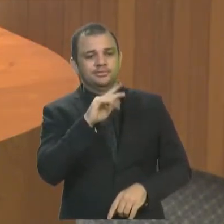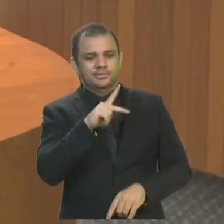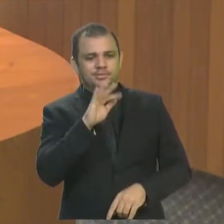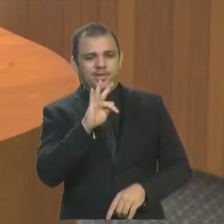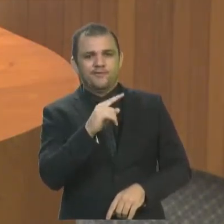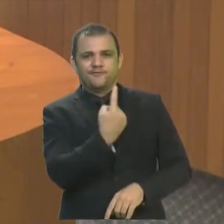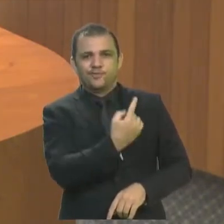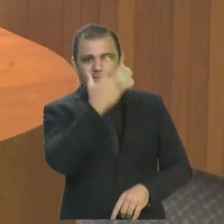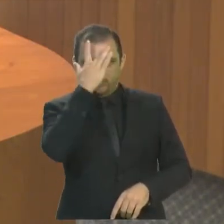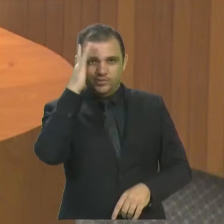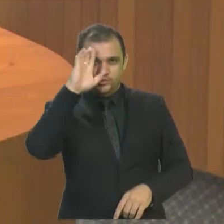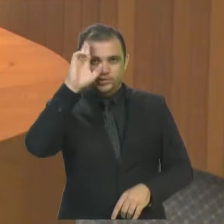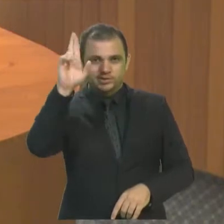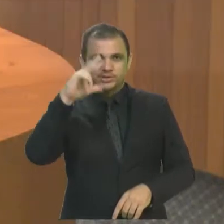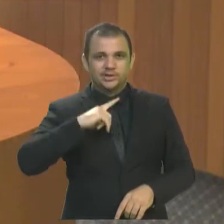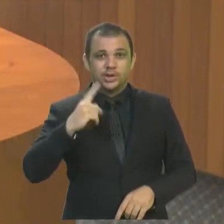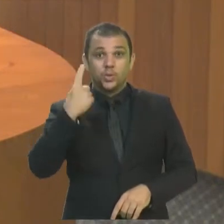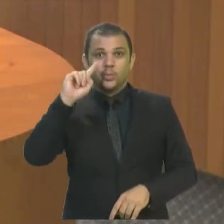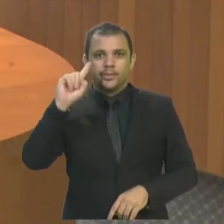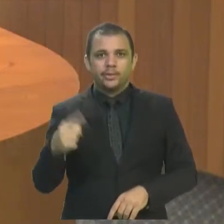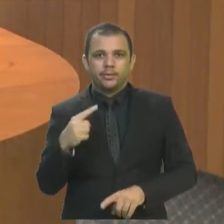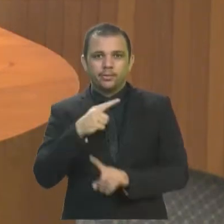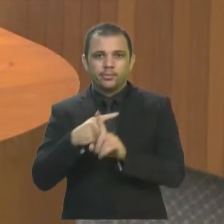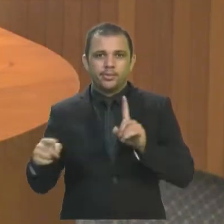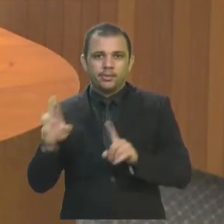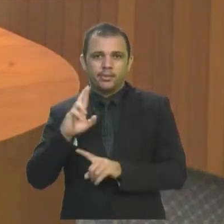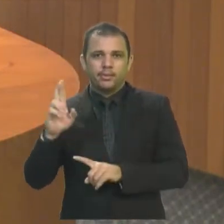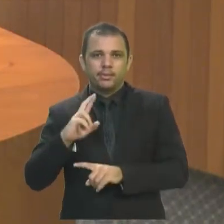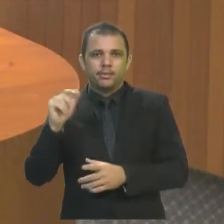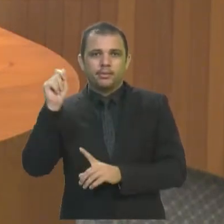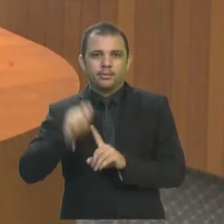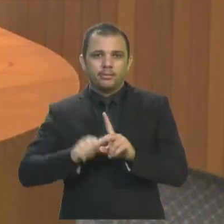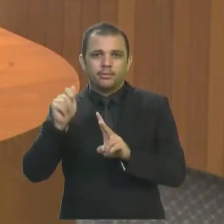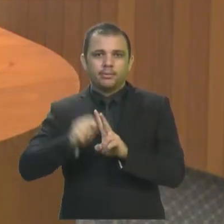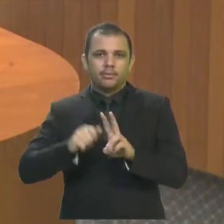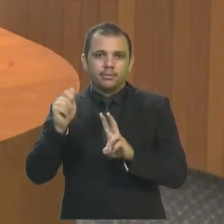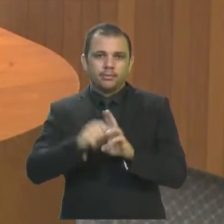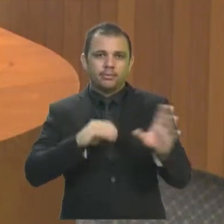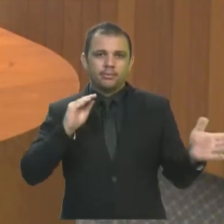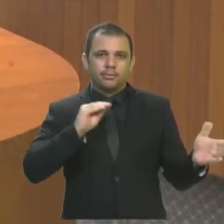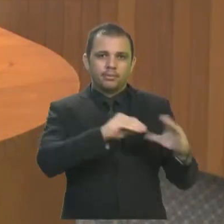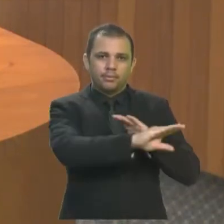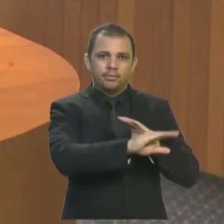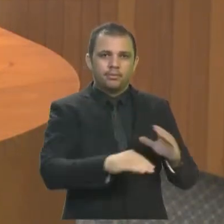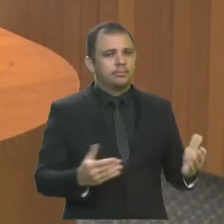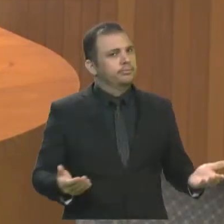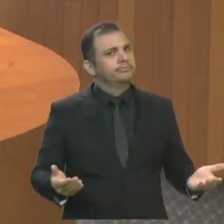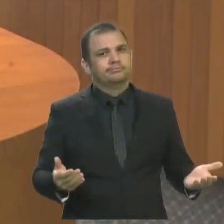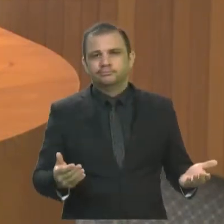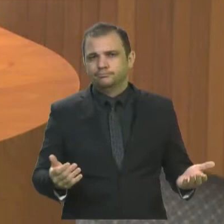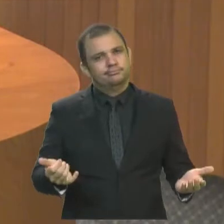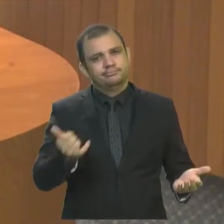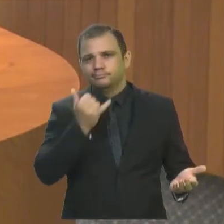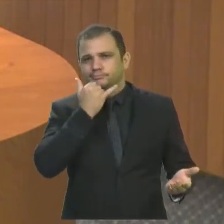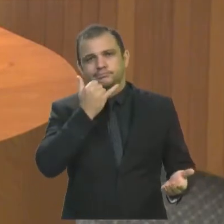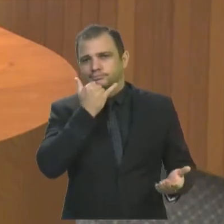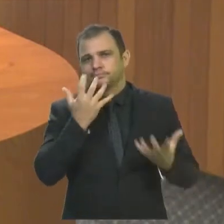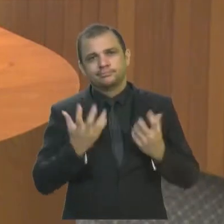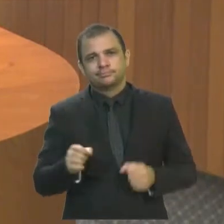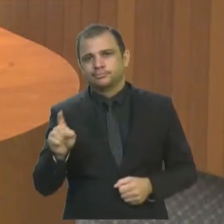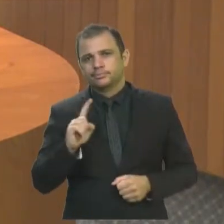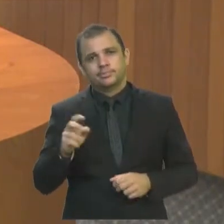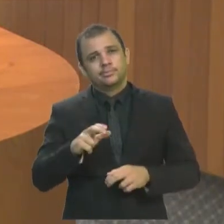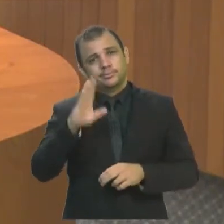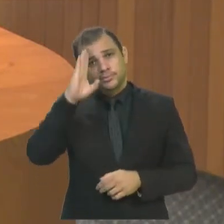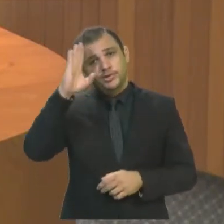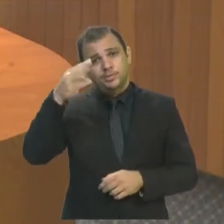por mês limpo na conta, e isso nunca vai ser justificável, principalmente num Estado com tamanha desigualdade.